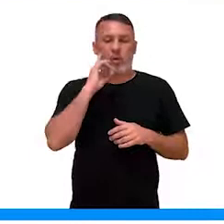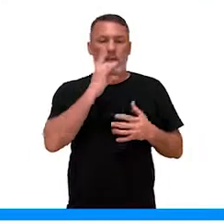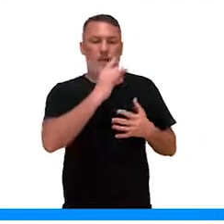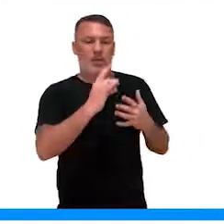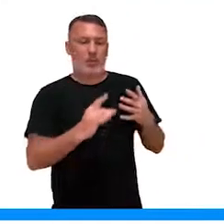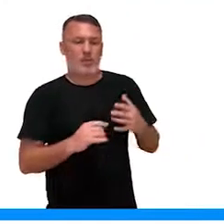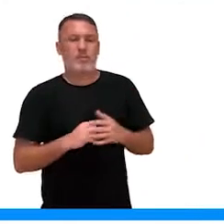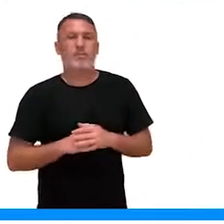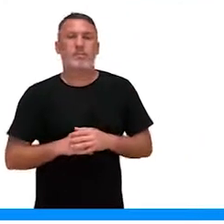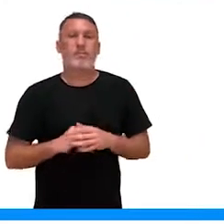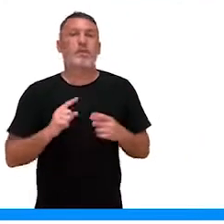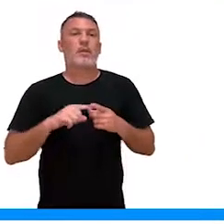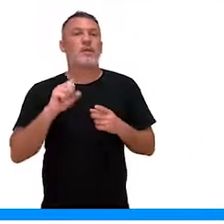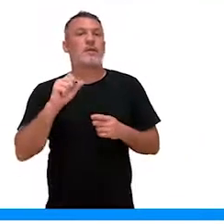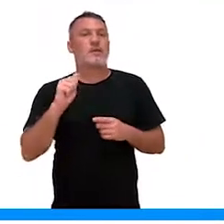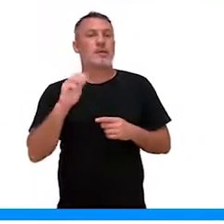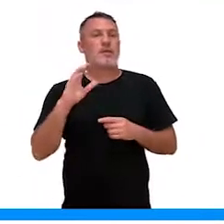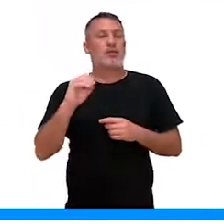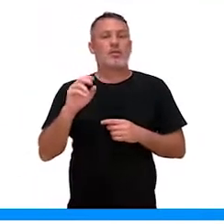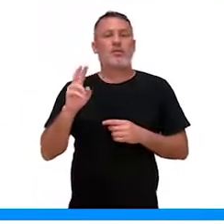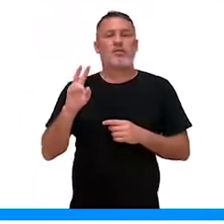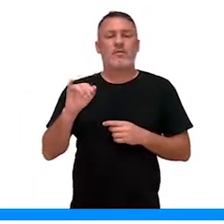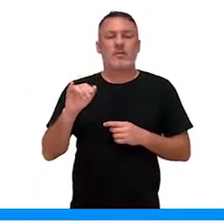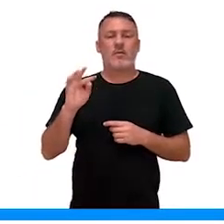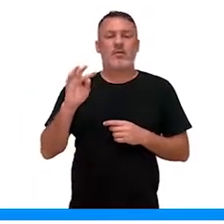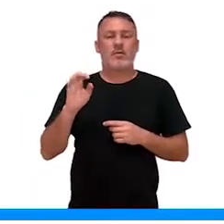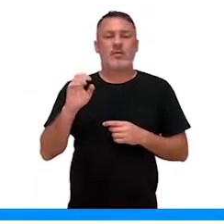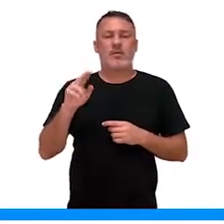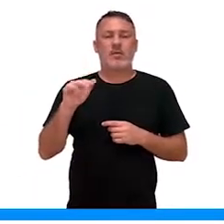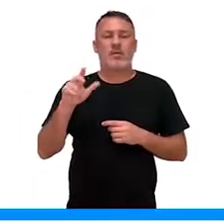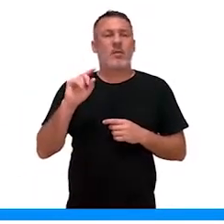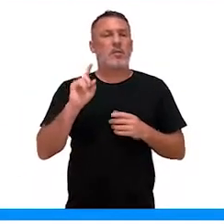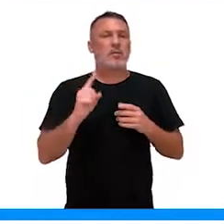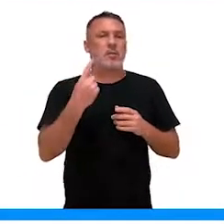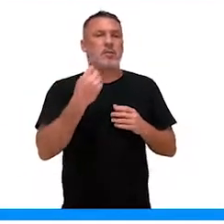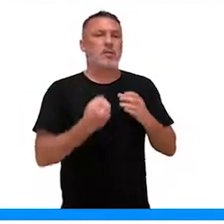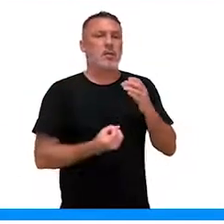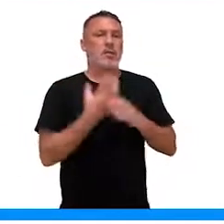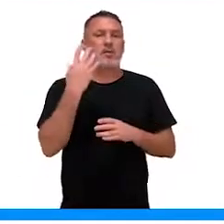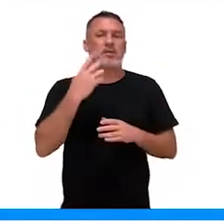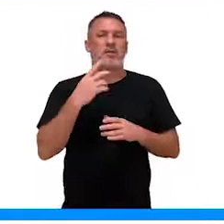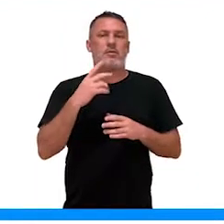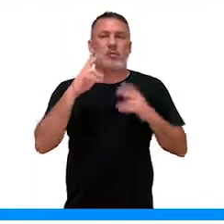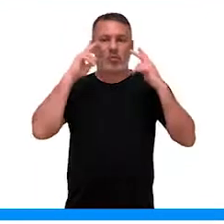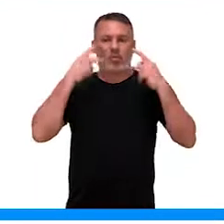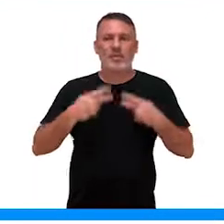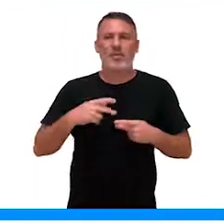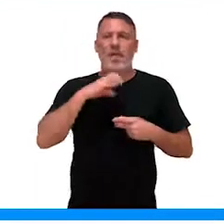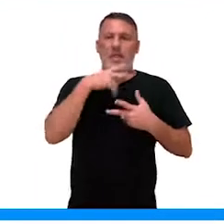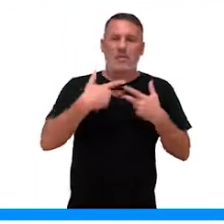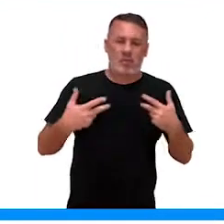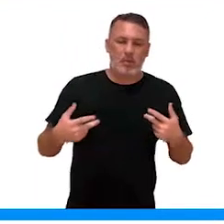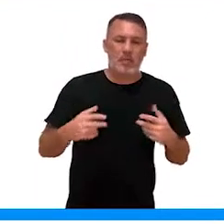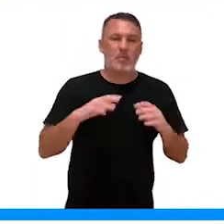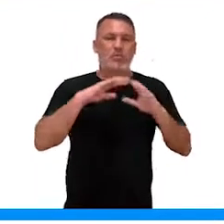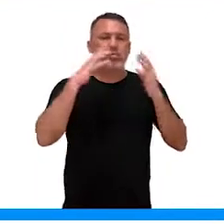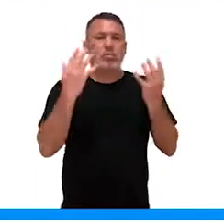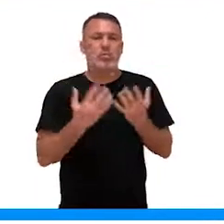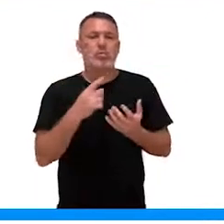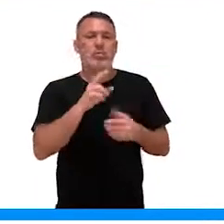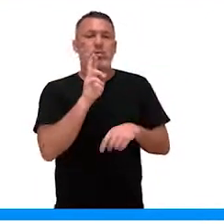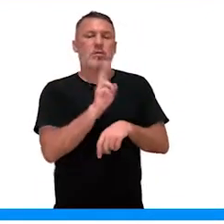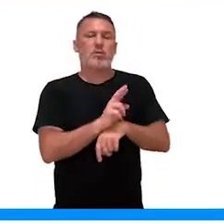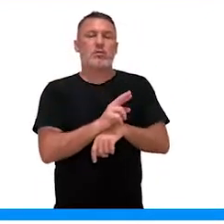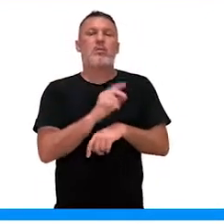eles. Saco vitelínico é o primeiro anexo que vai surgir nos vertebrados. A função deles é reserva nutritiva